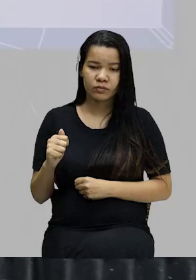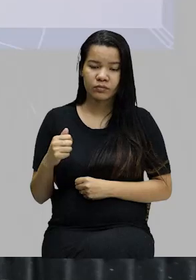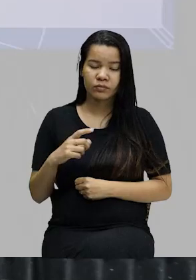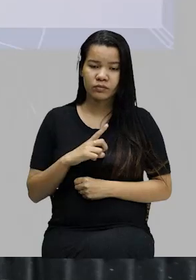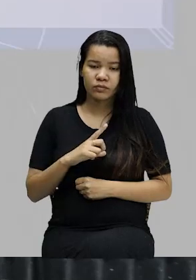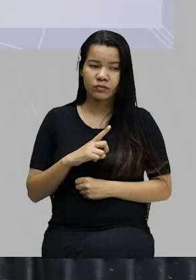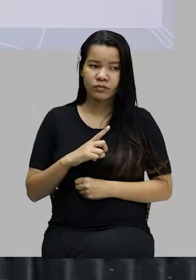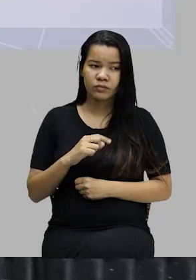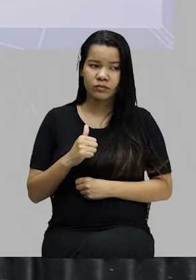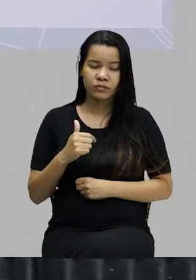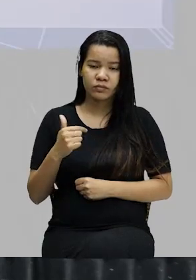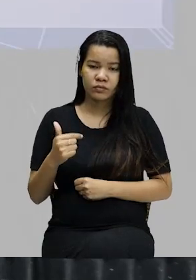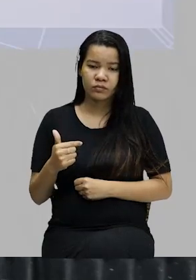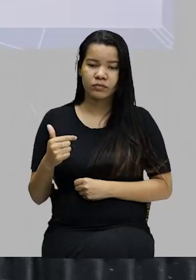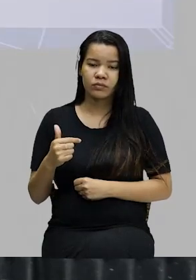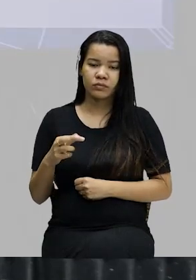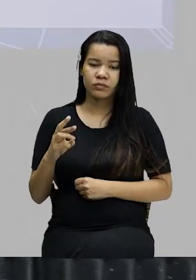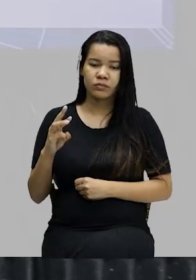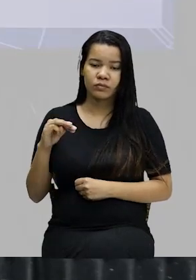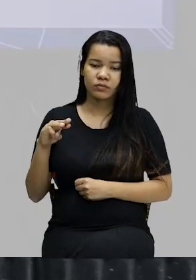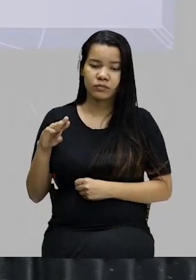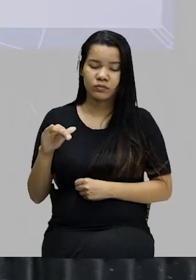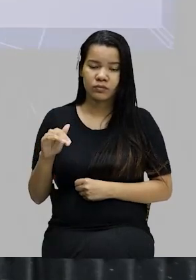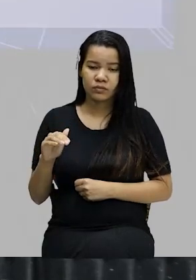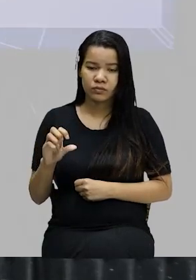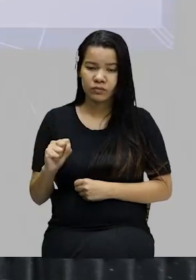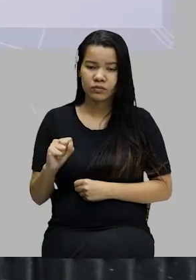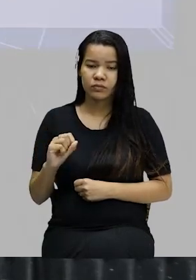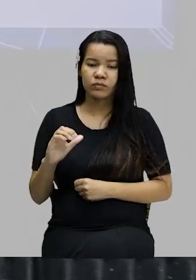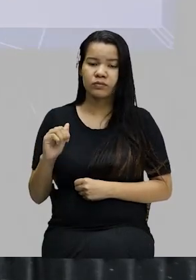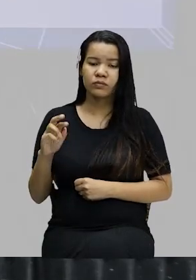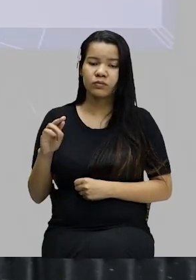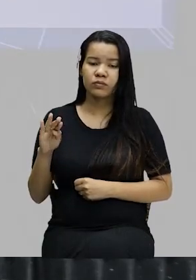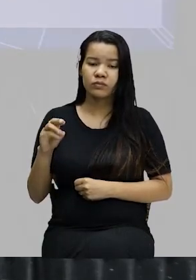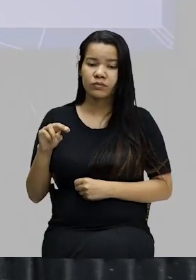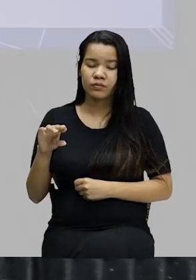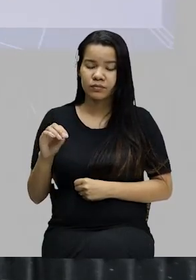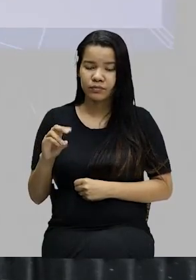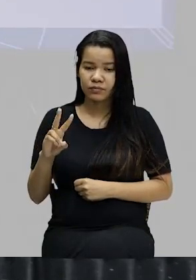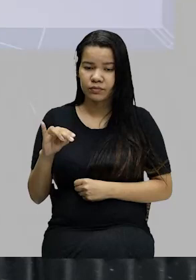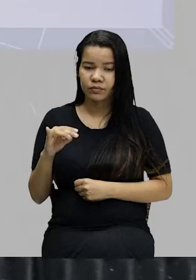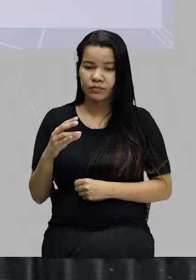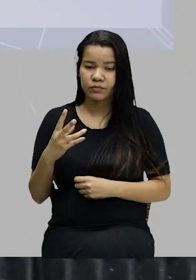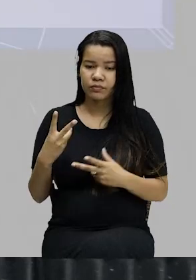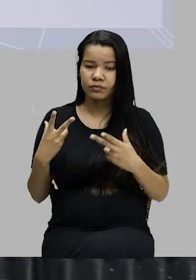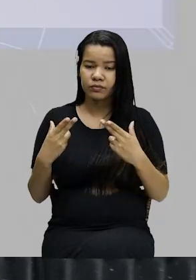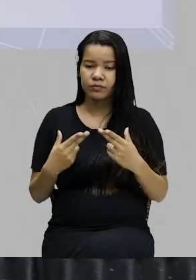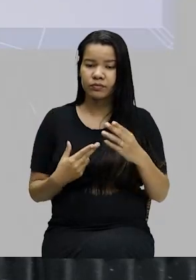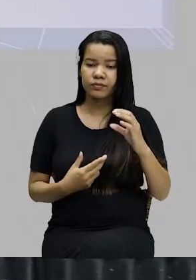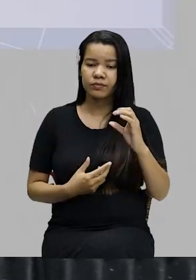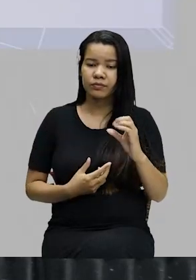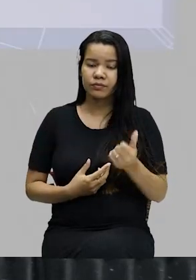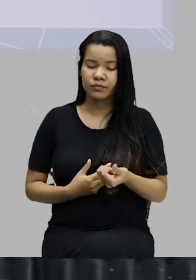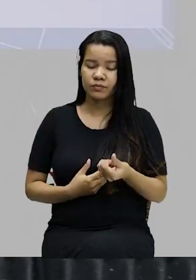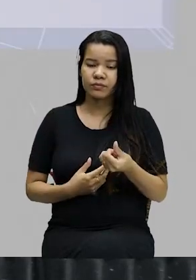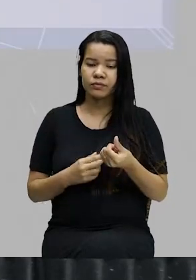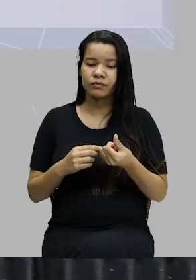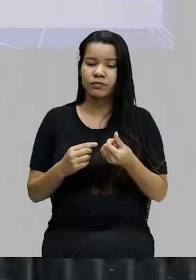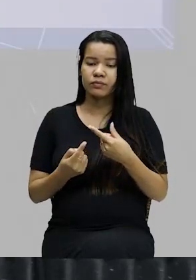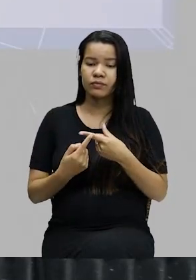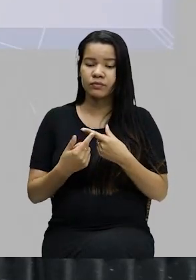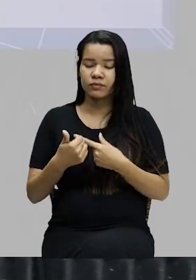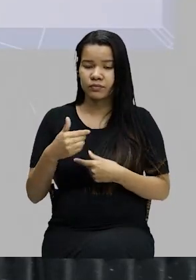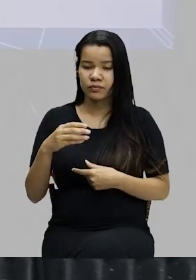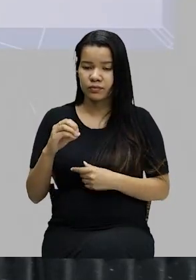ter 12 gramas de carbono, que vai equivaler a 6 vezes 10 elevado a 23 átomos